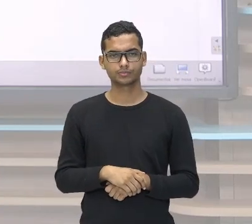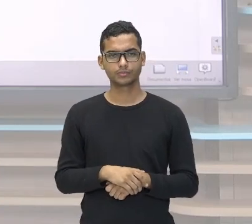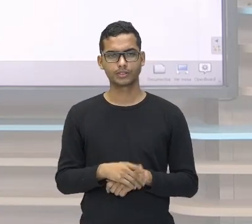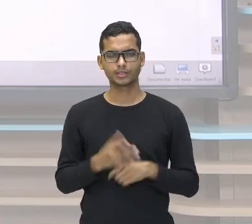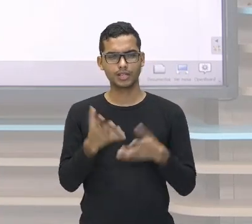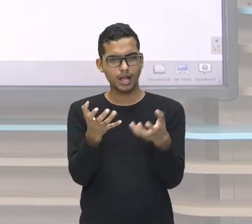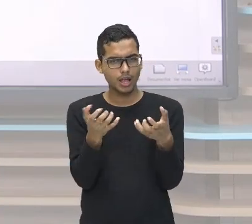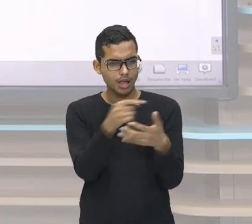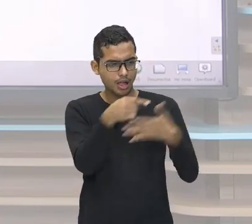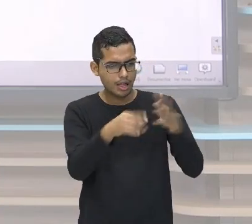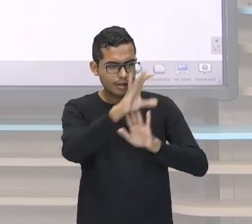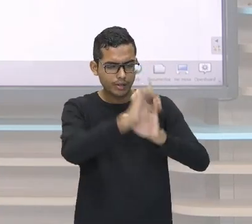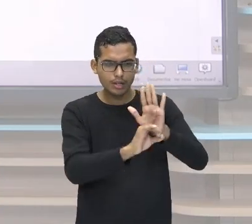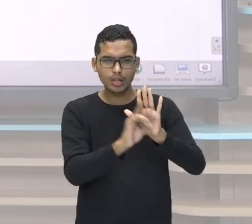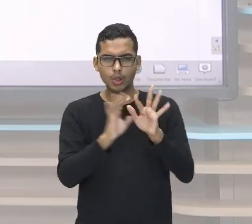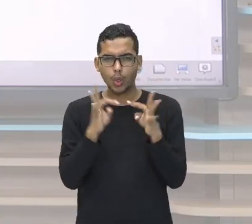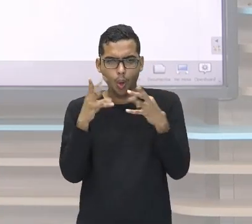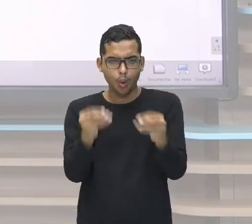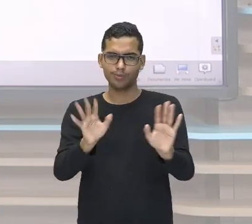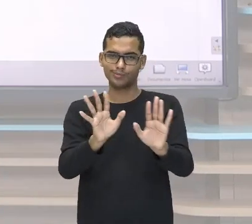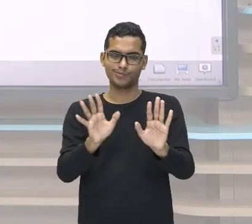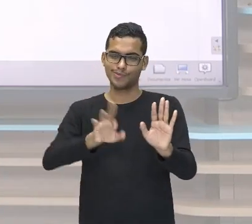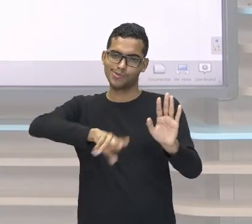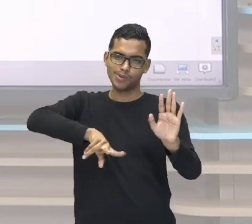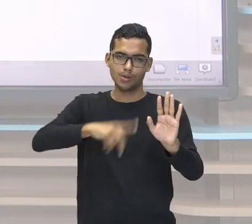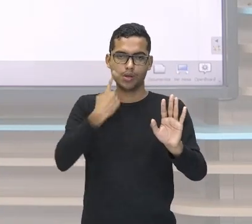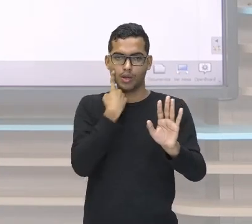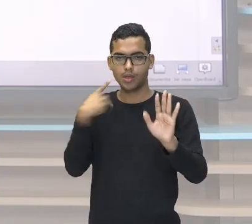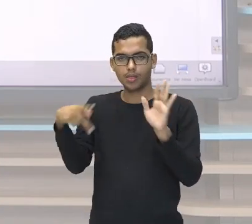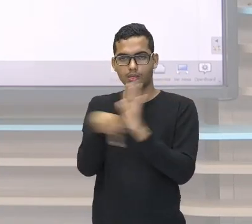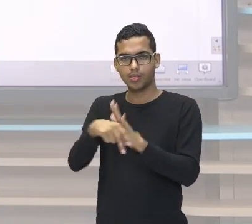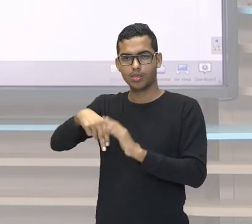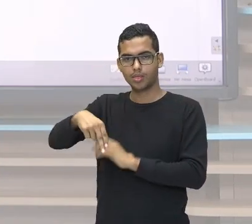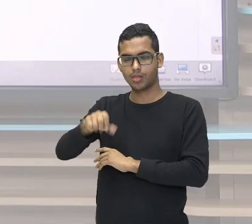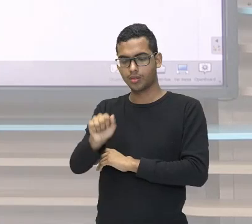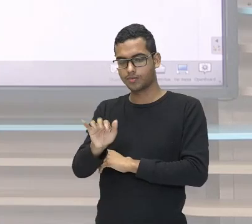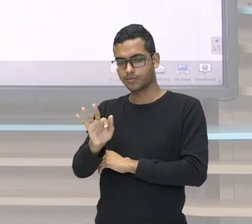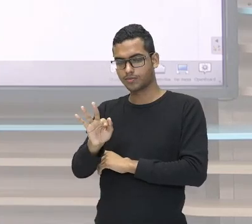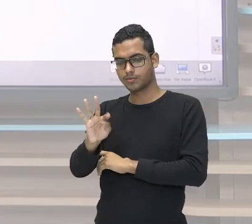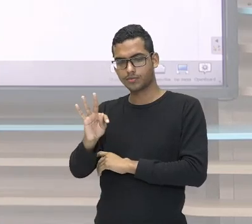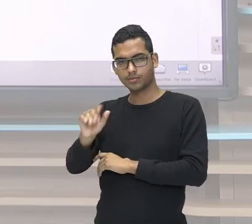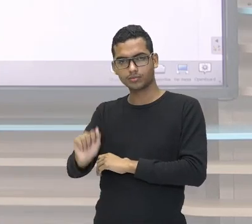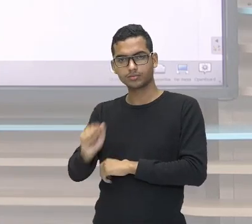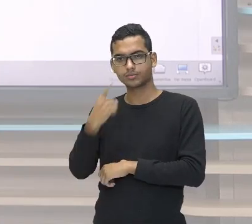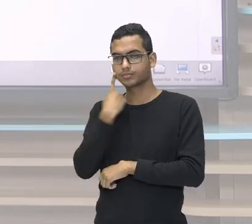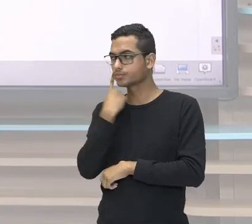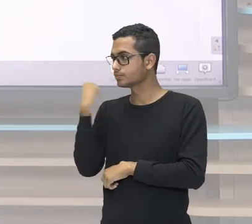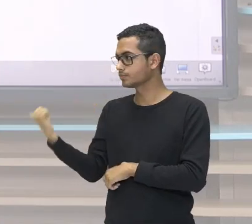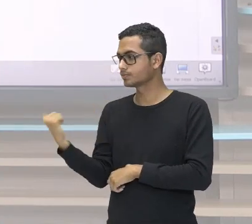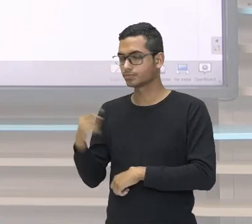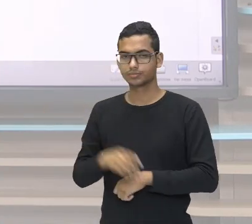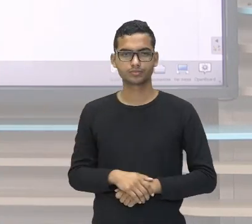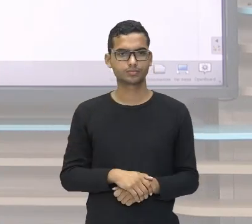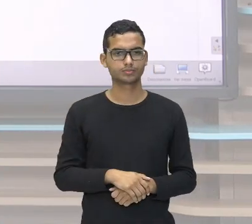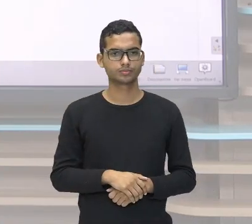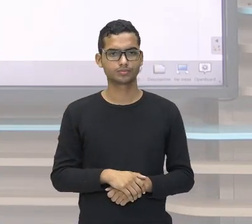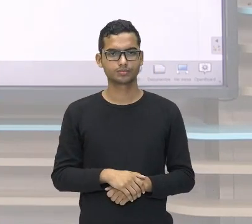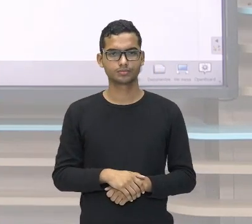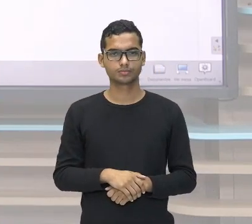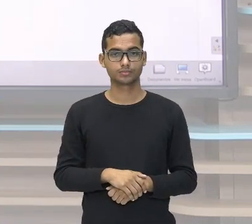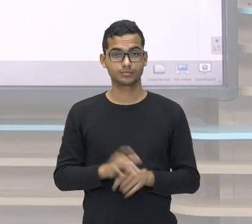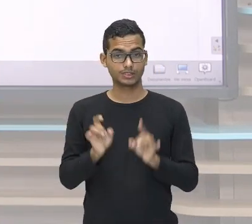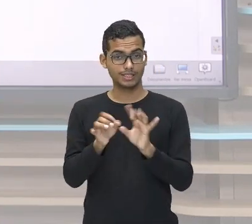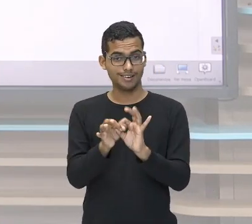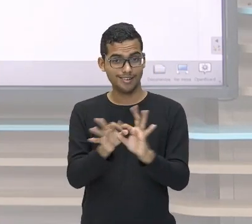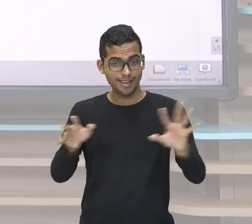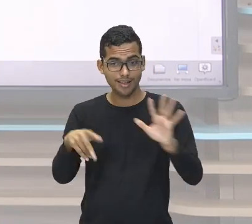queria. Aqui no caso do NAFTA, que passou a ser o USMCA, nós temos livre